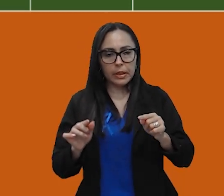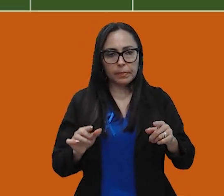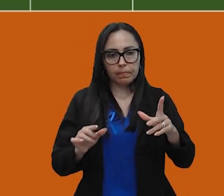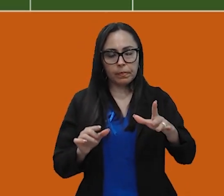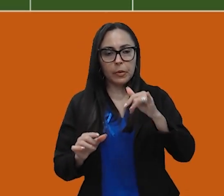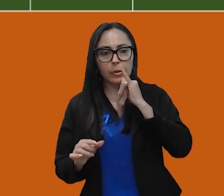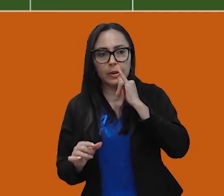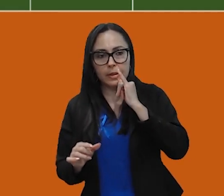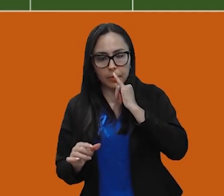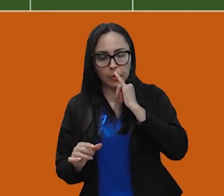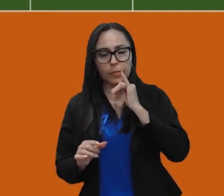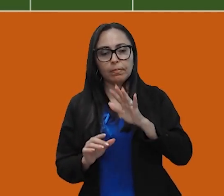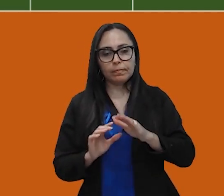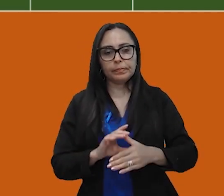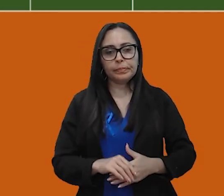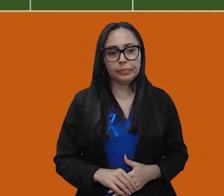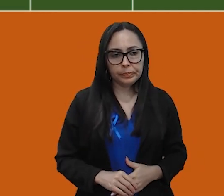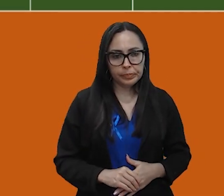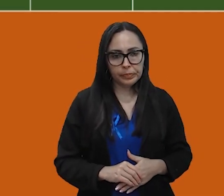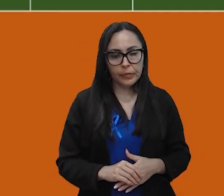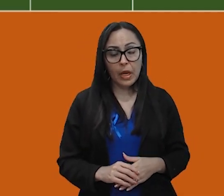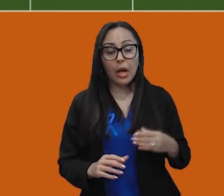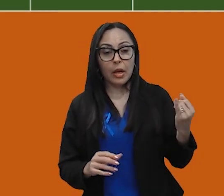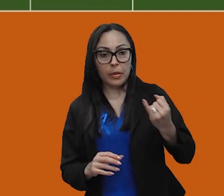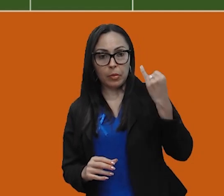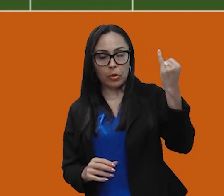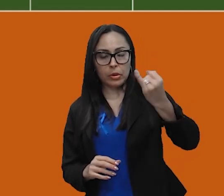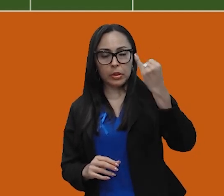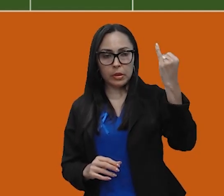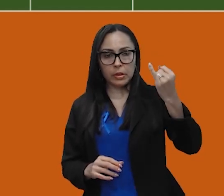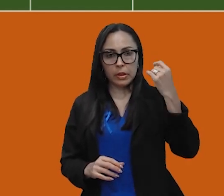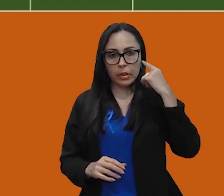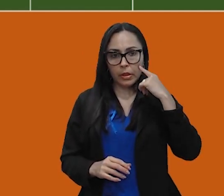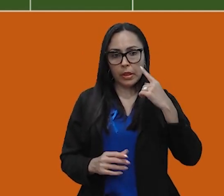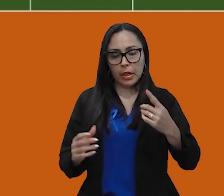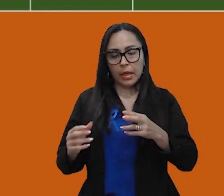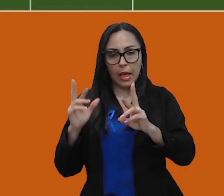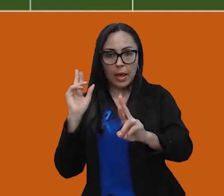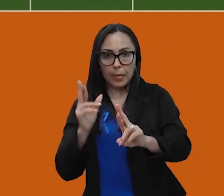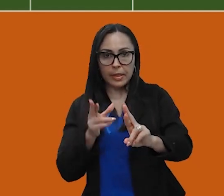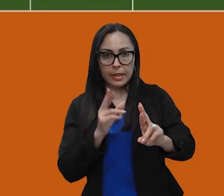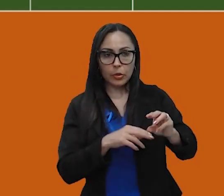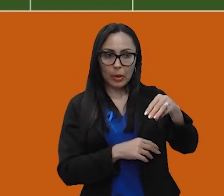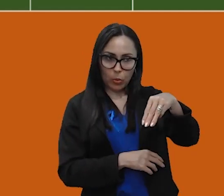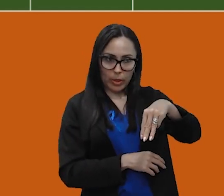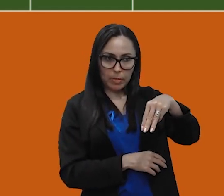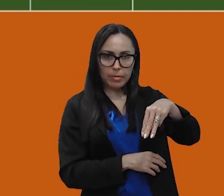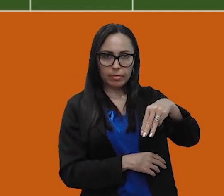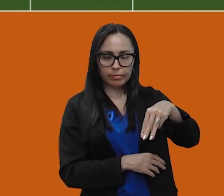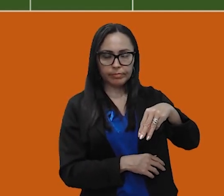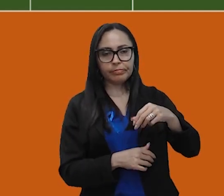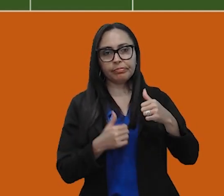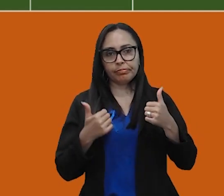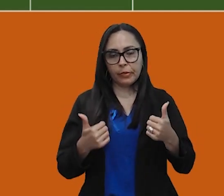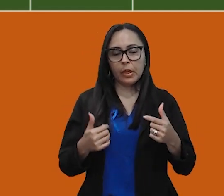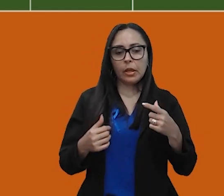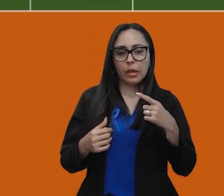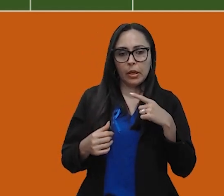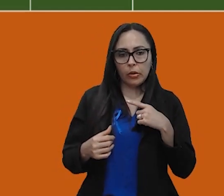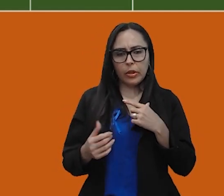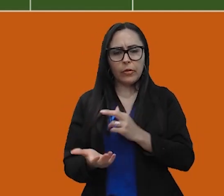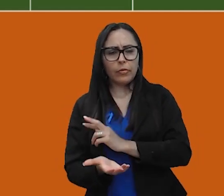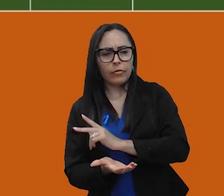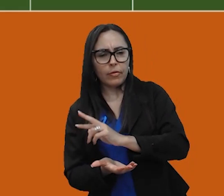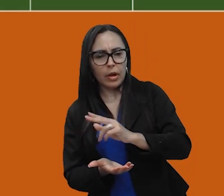exemplo, a unidade fundamental é o metro, é representado pela letra M, tá certo? E eu tenho múltiplos